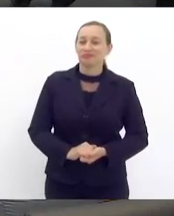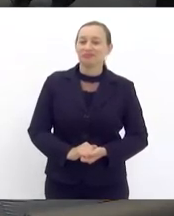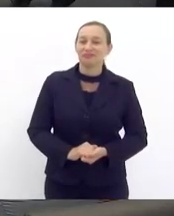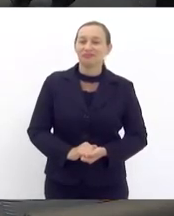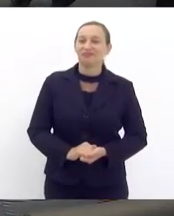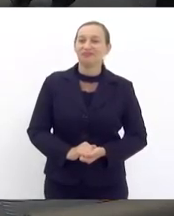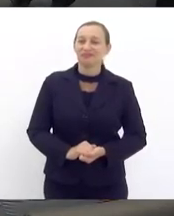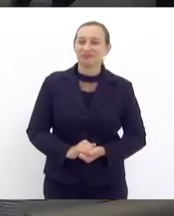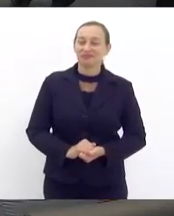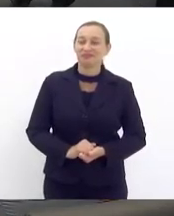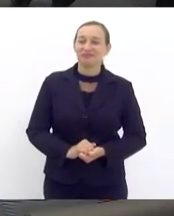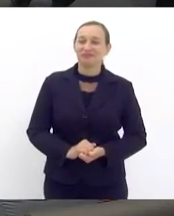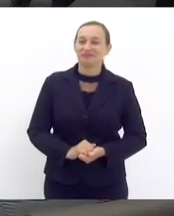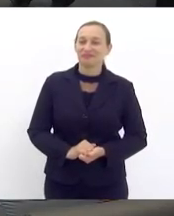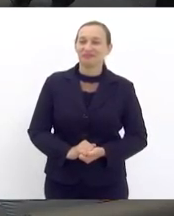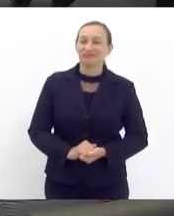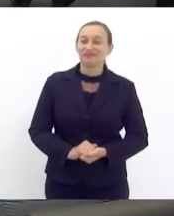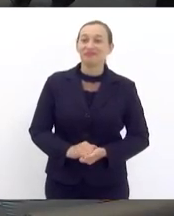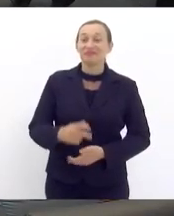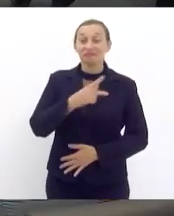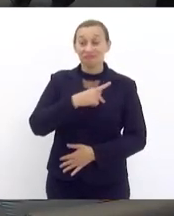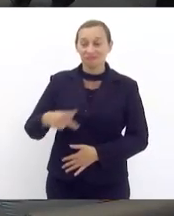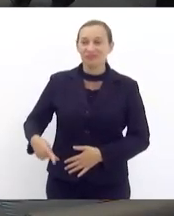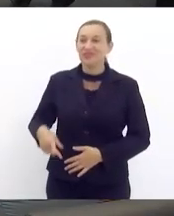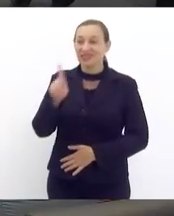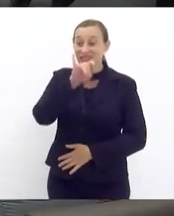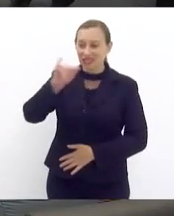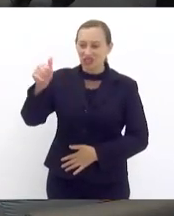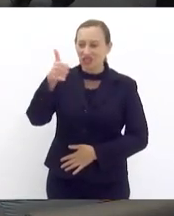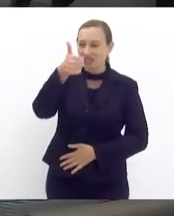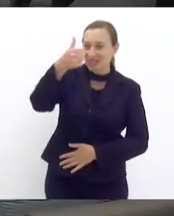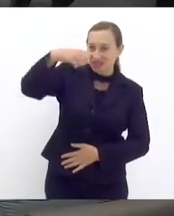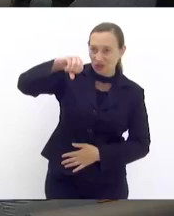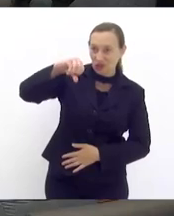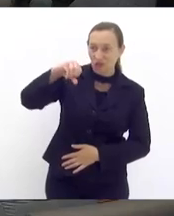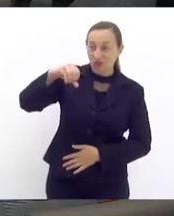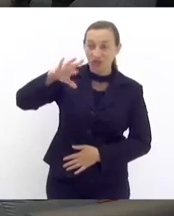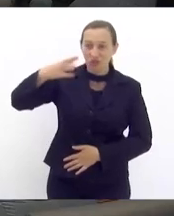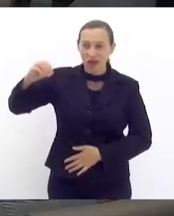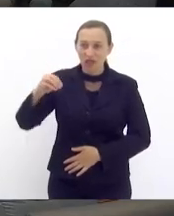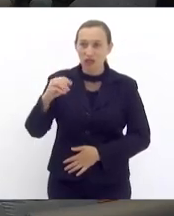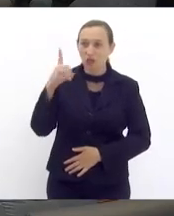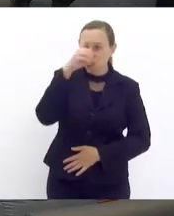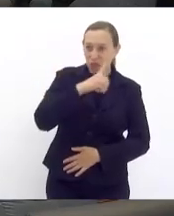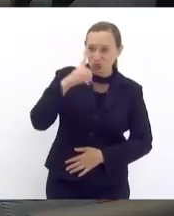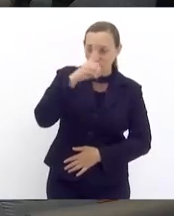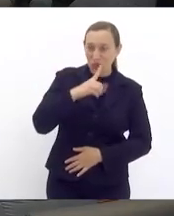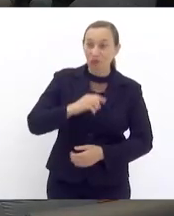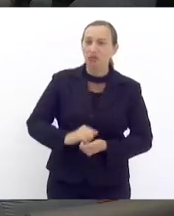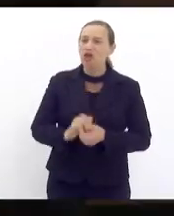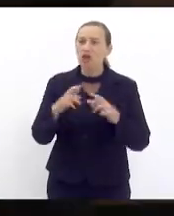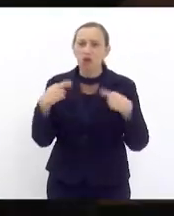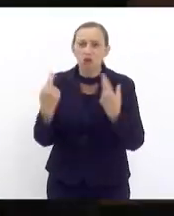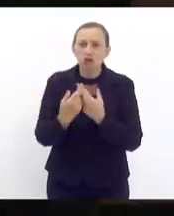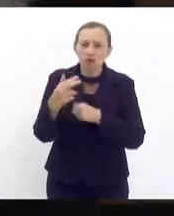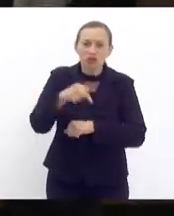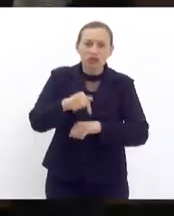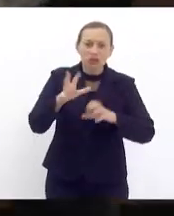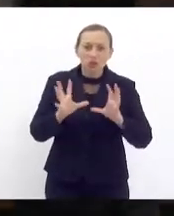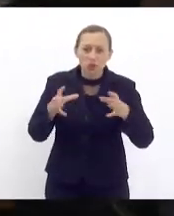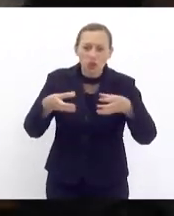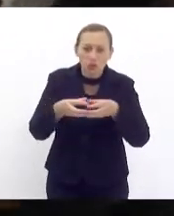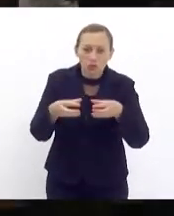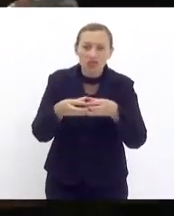Obrigado Presidente no dia 19/03/19 de Março no domingo nós reunimos aqui uma comissão